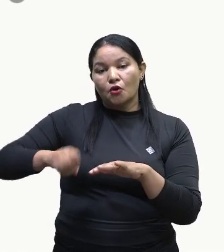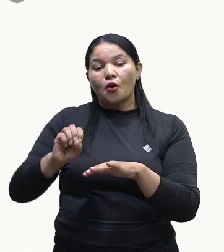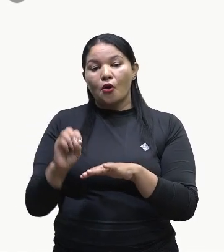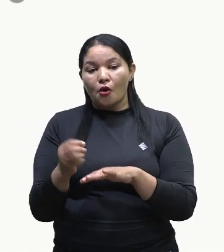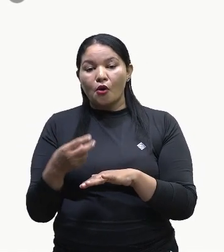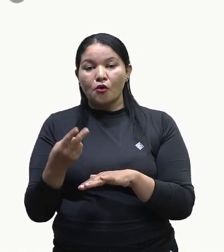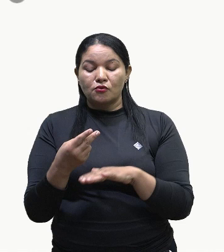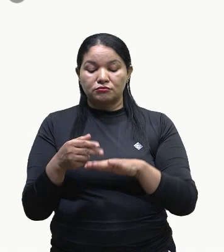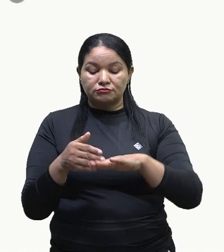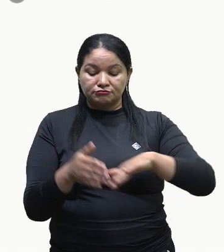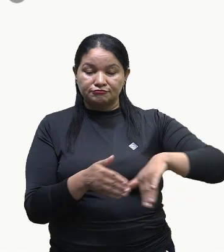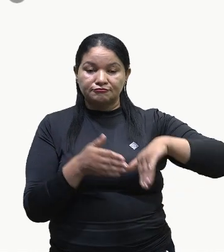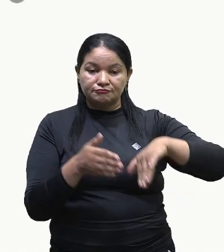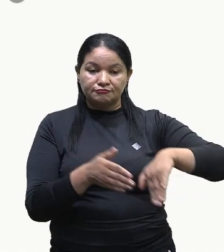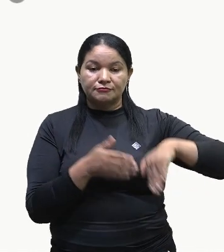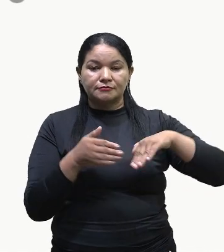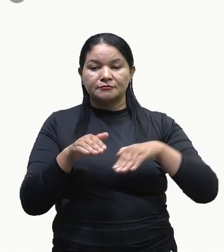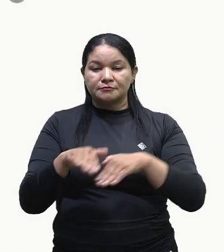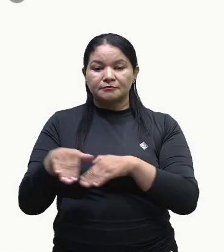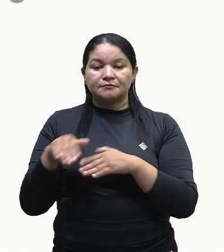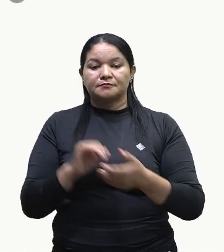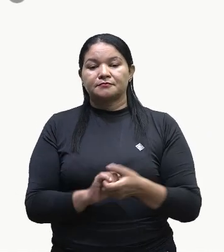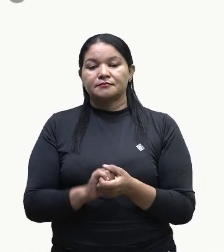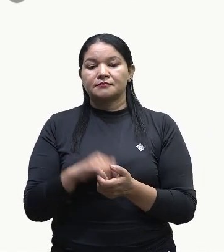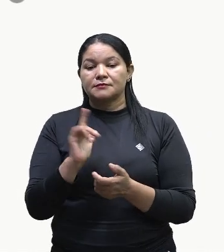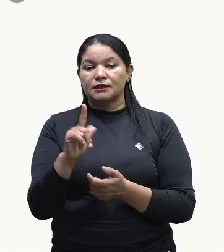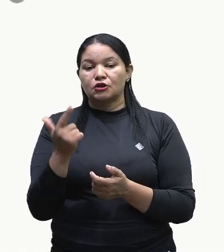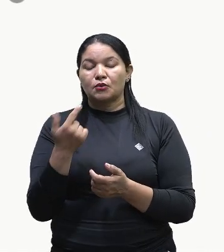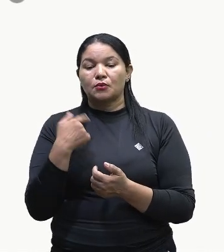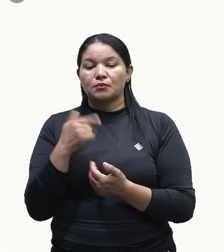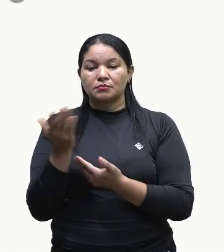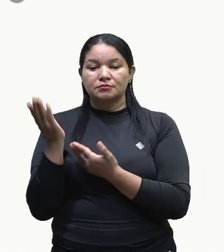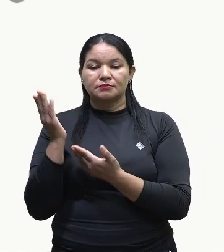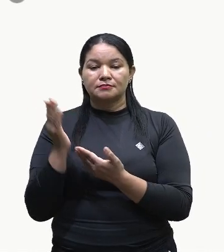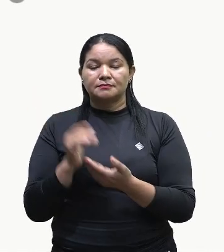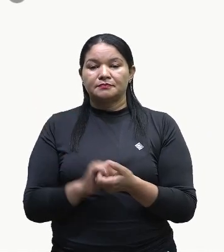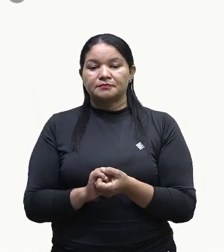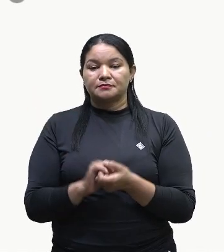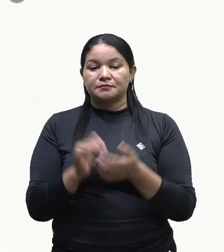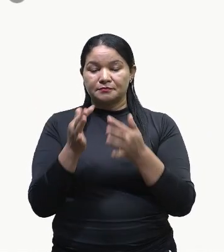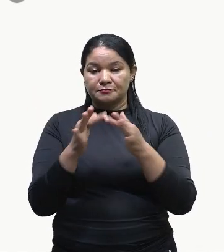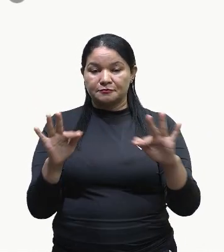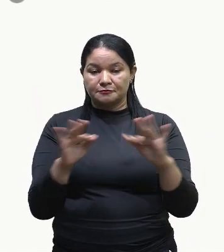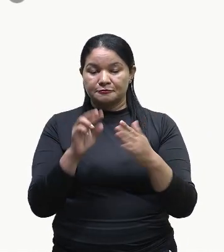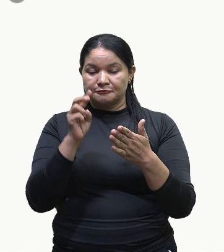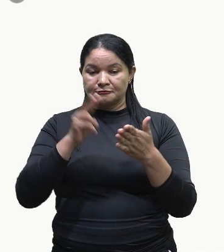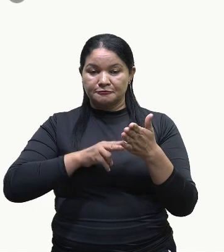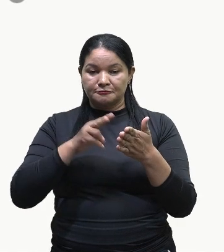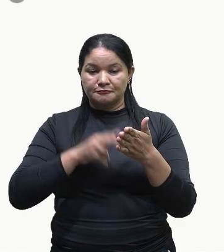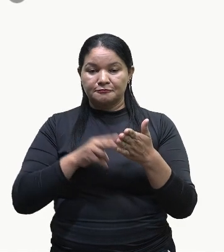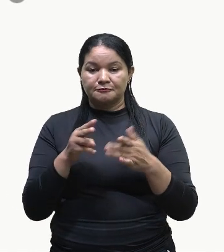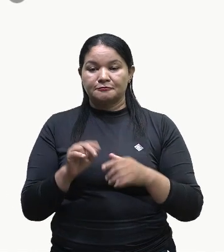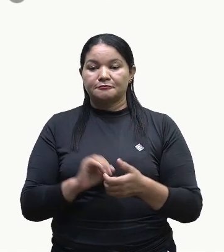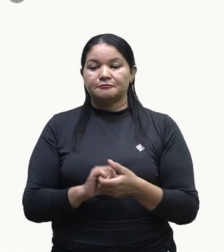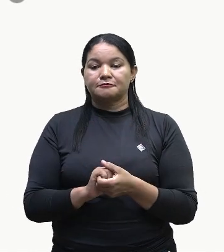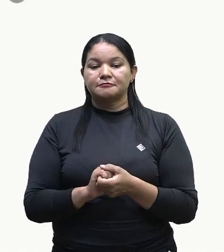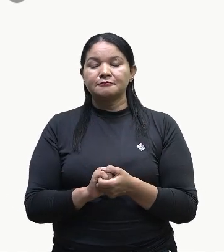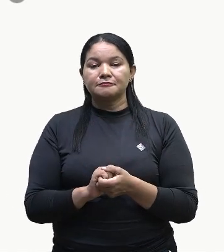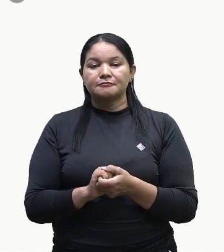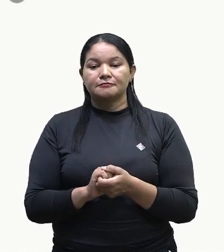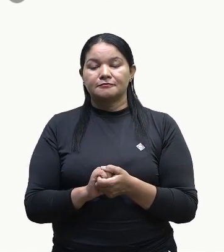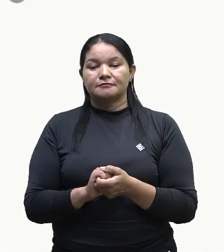vão fijados, ligados ou unidos à própria embarcação, sino solo em las manos de quem